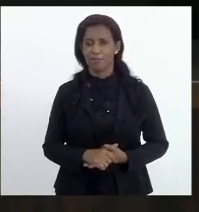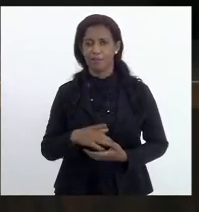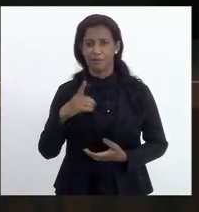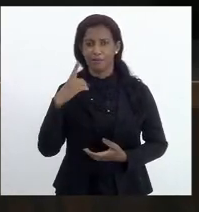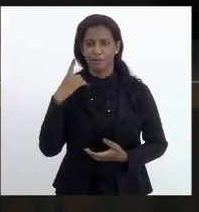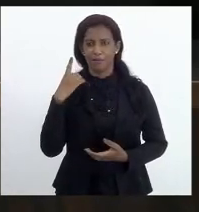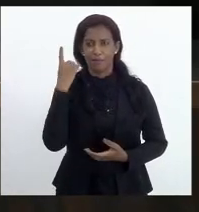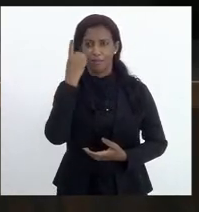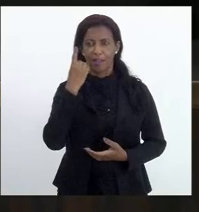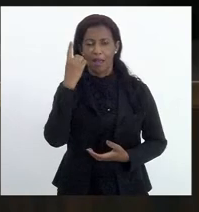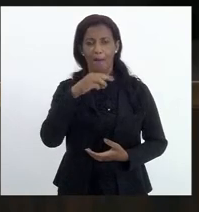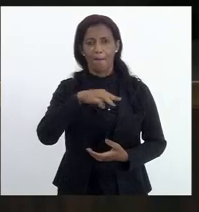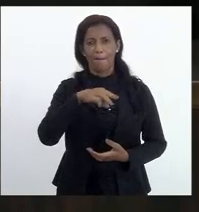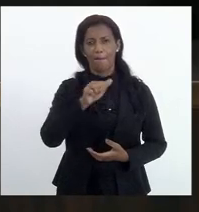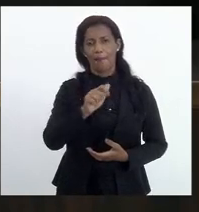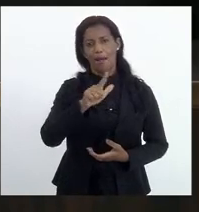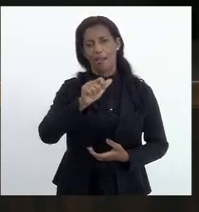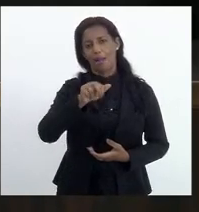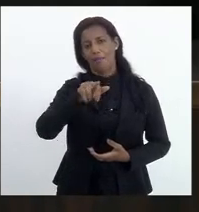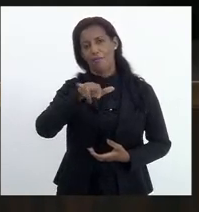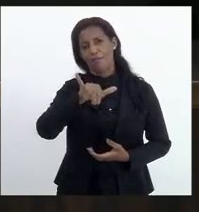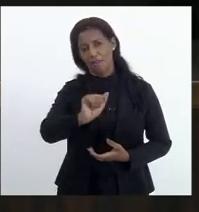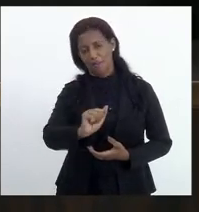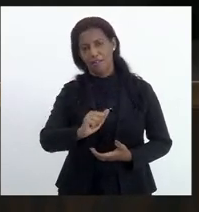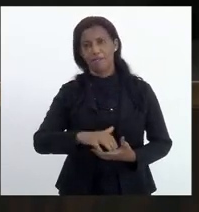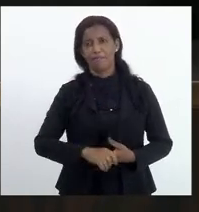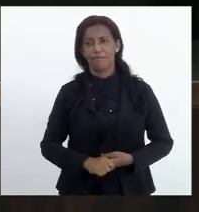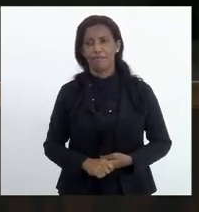deputado Samuel Malafaia.